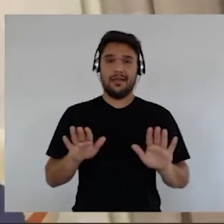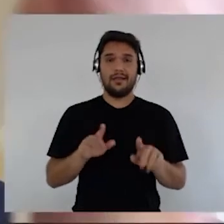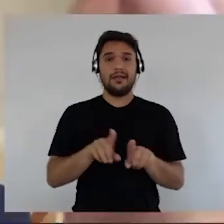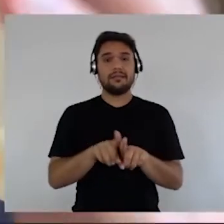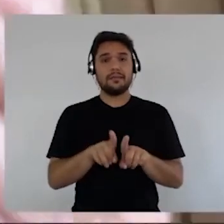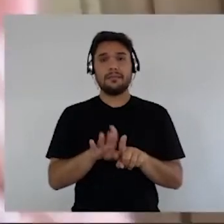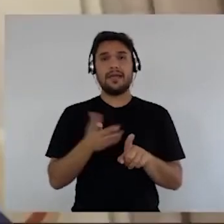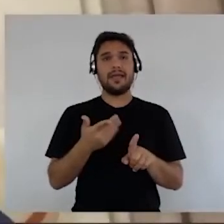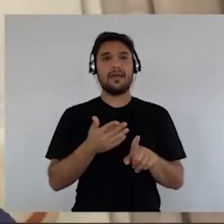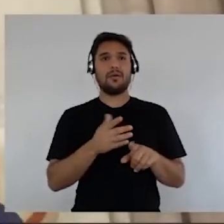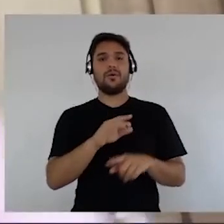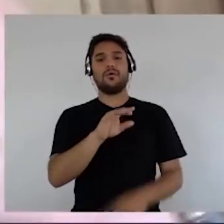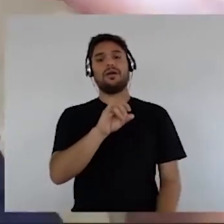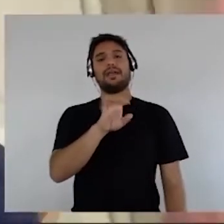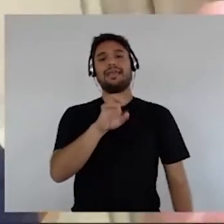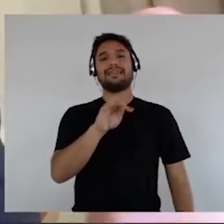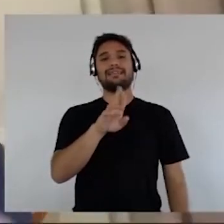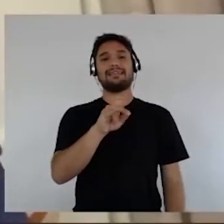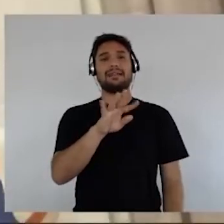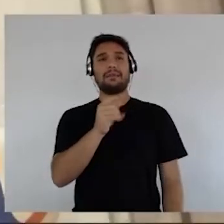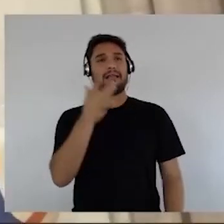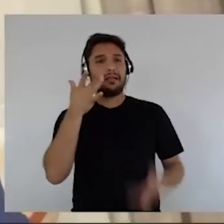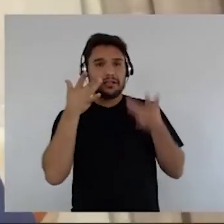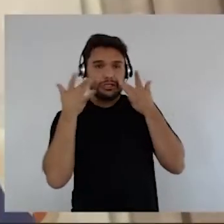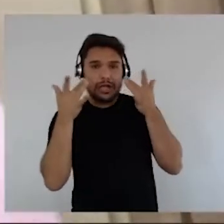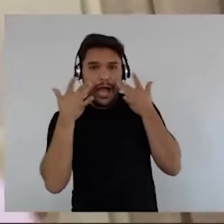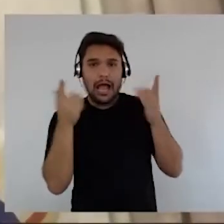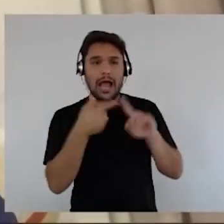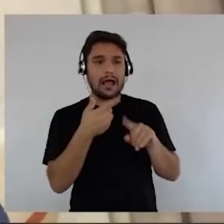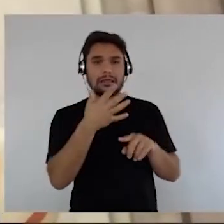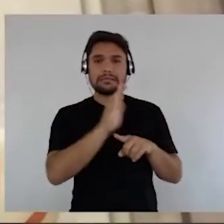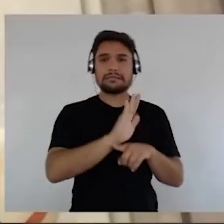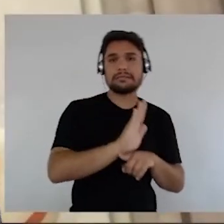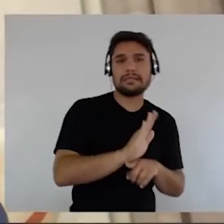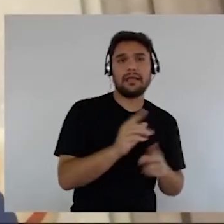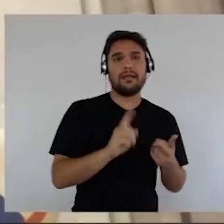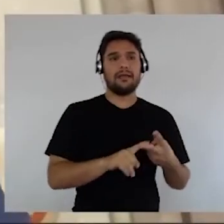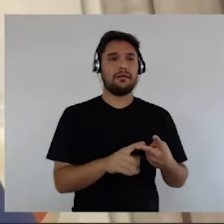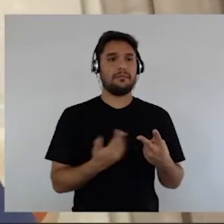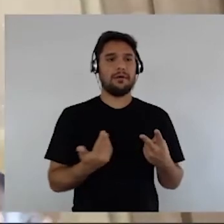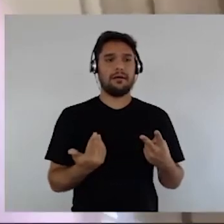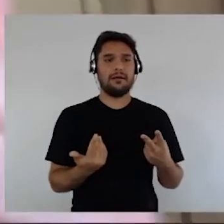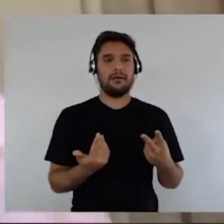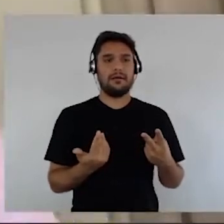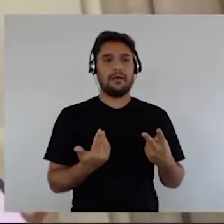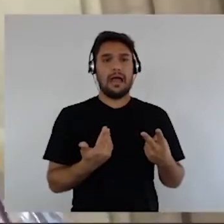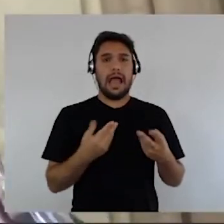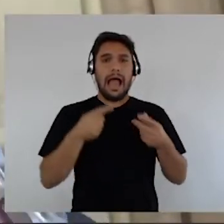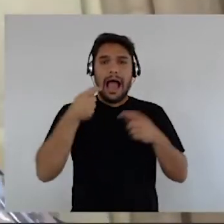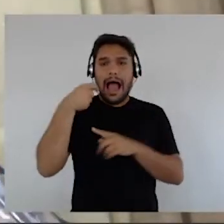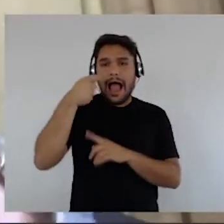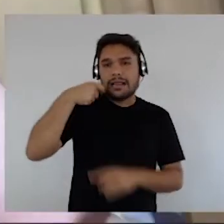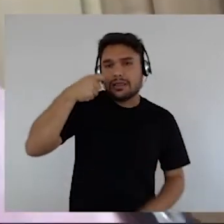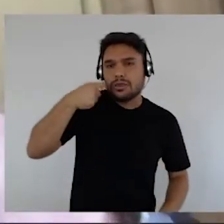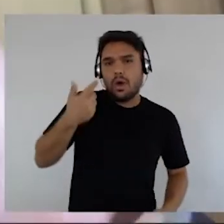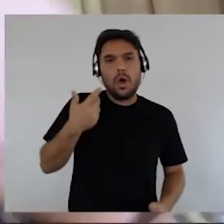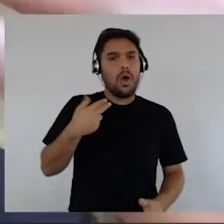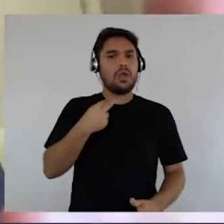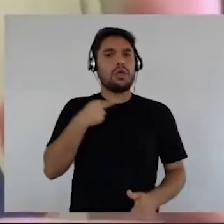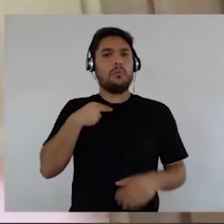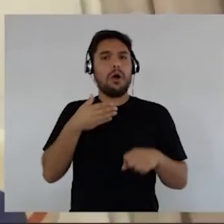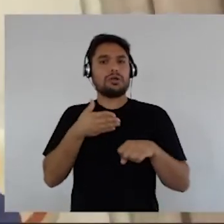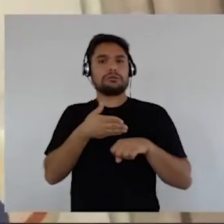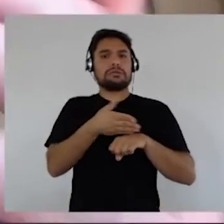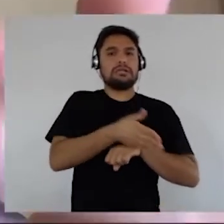O entretenimento, quem é que pode ir uma peça de teatro, um cinema? Os atores não podem encenar